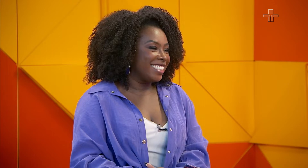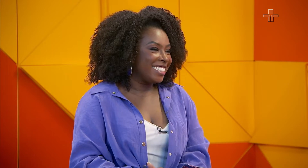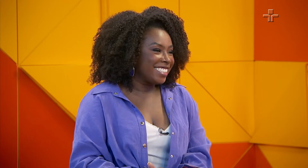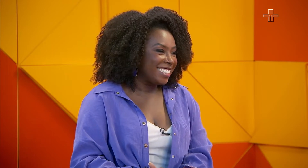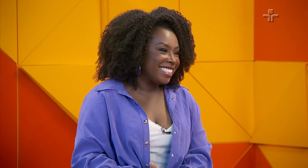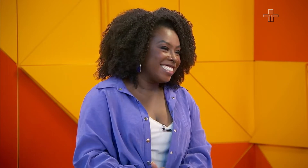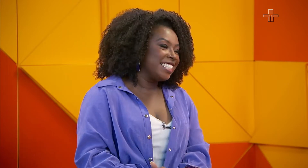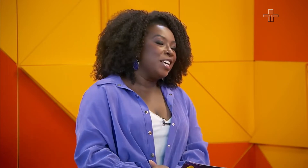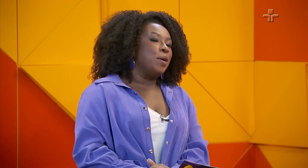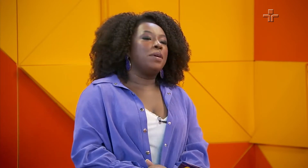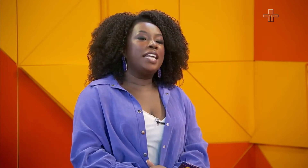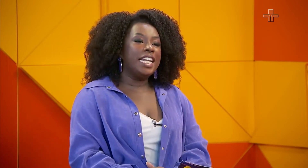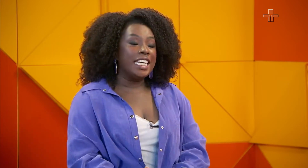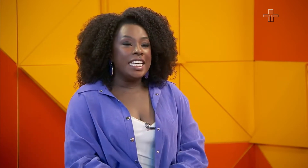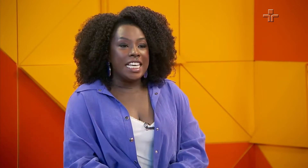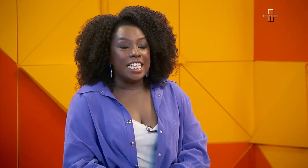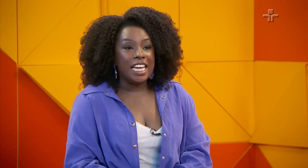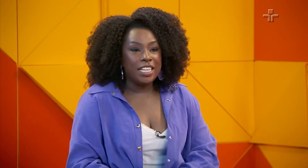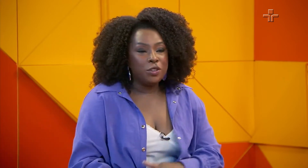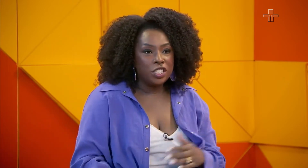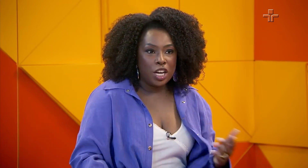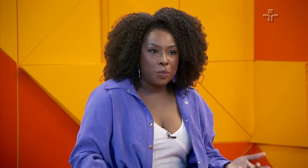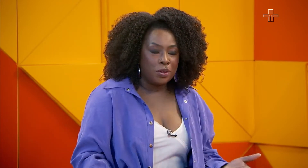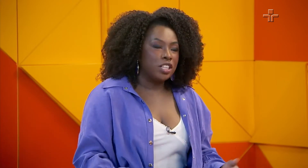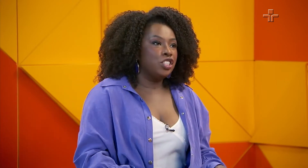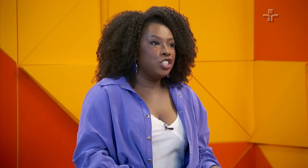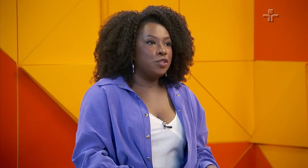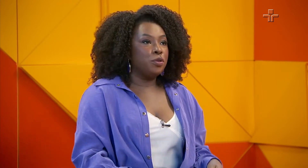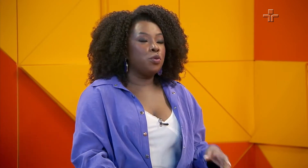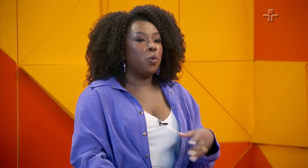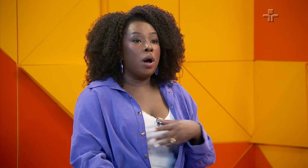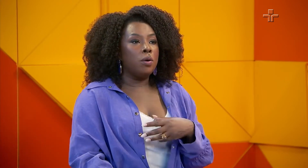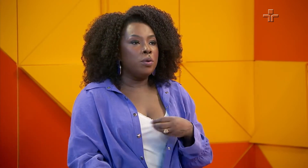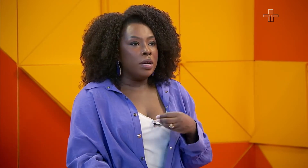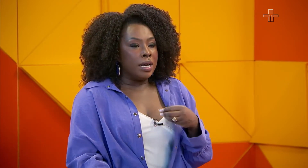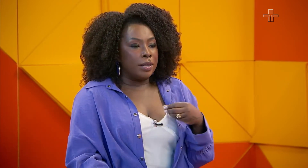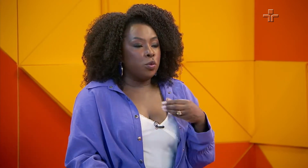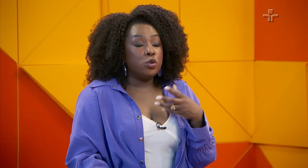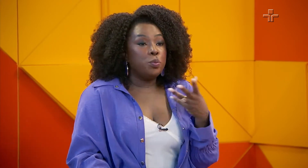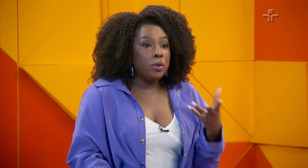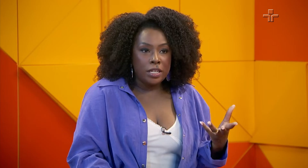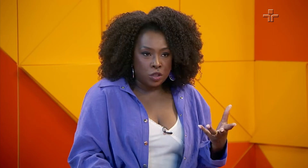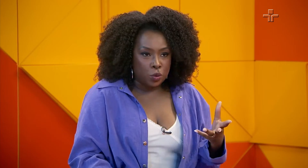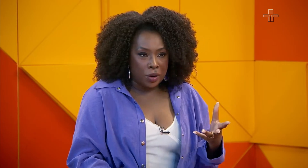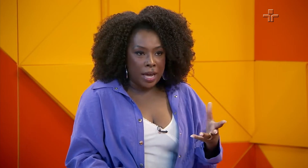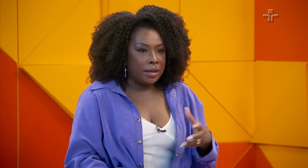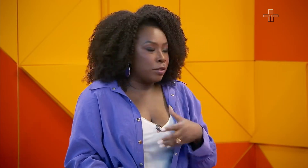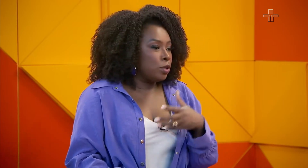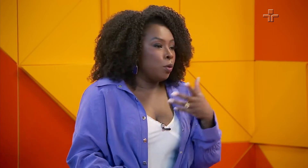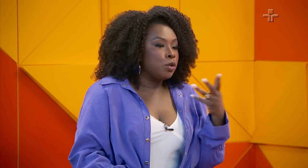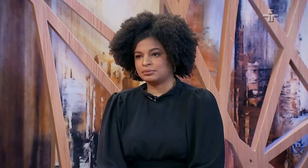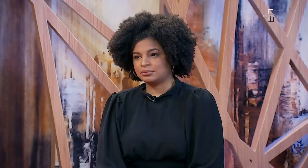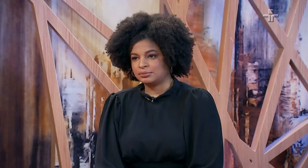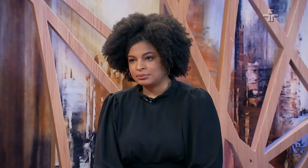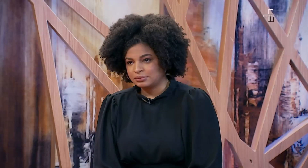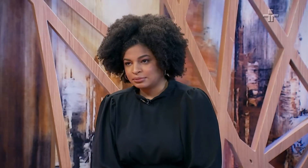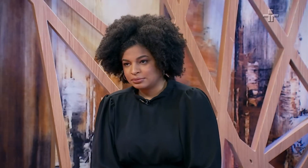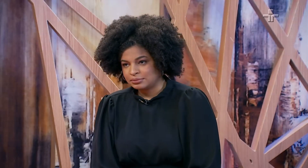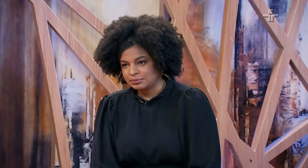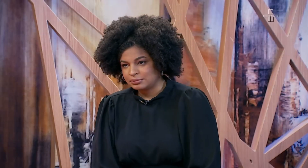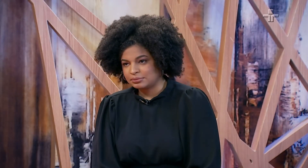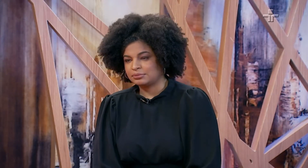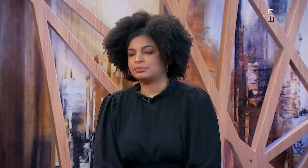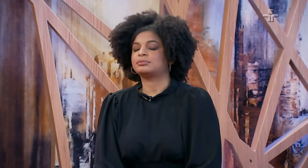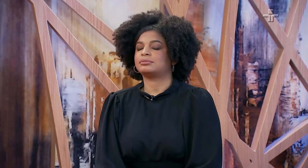no rádio, né? Milena, e ali durante a reportagem a gente viu do uso político, né? Se o Brasil tinha